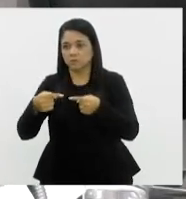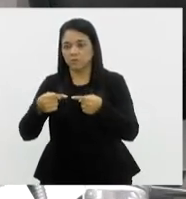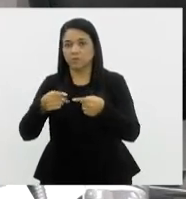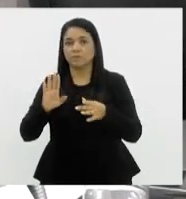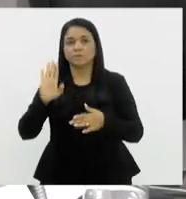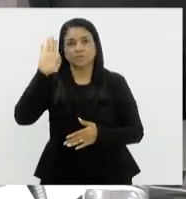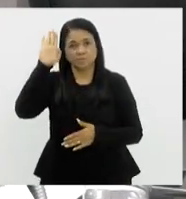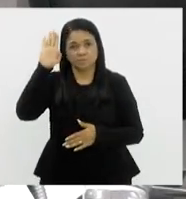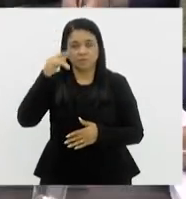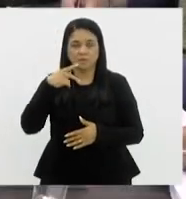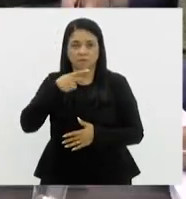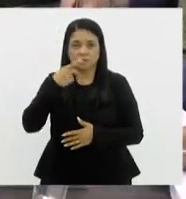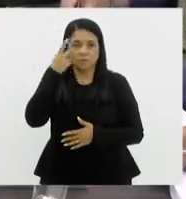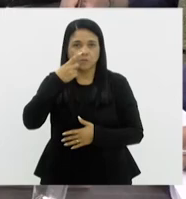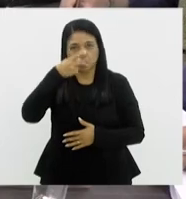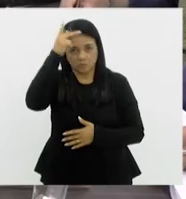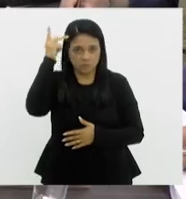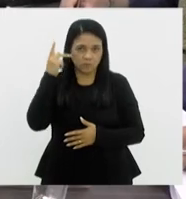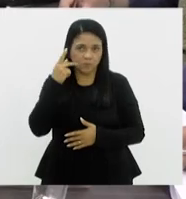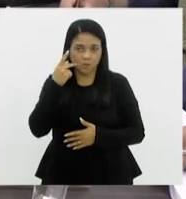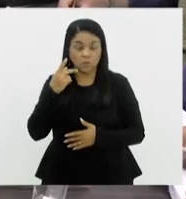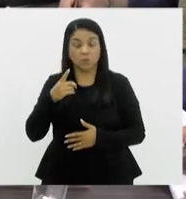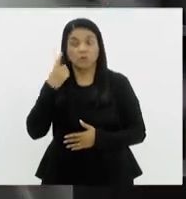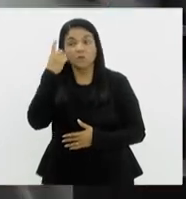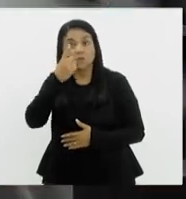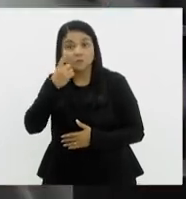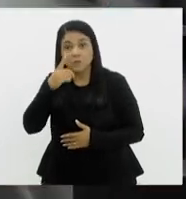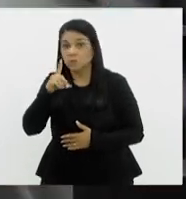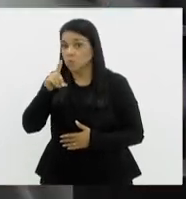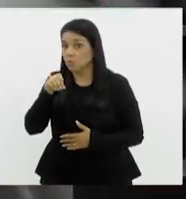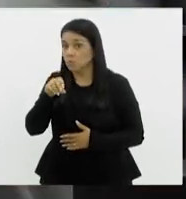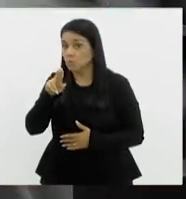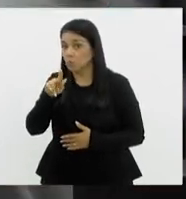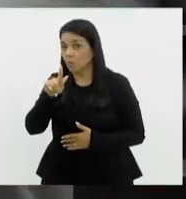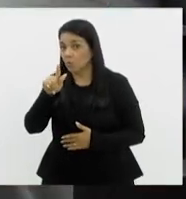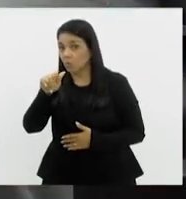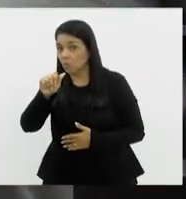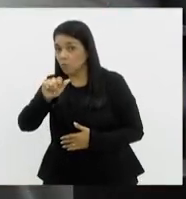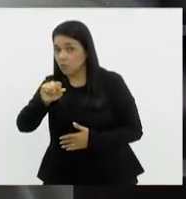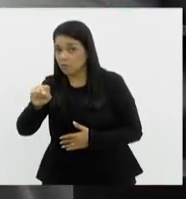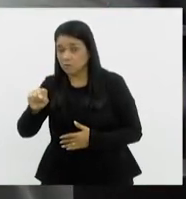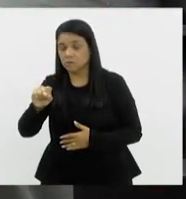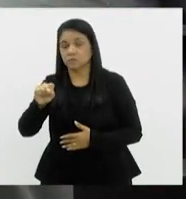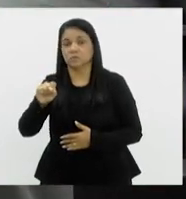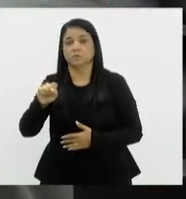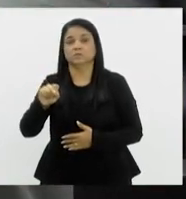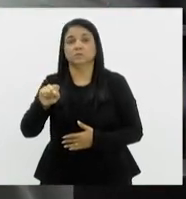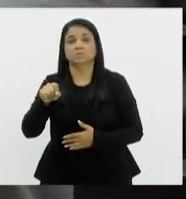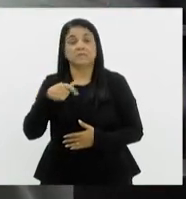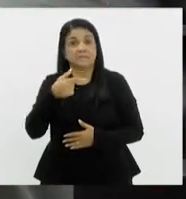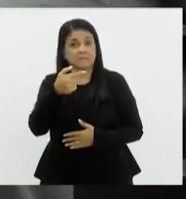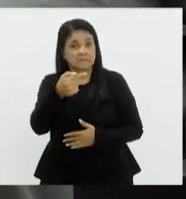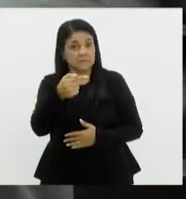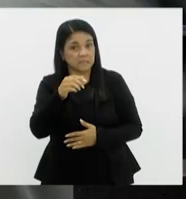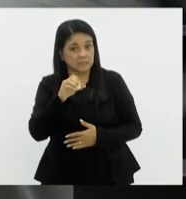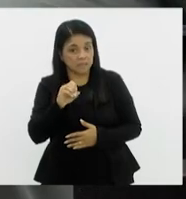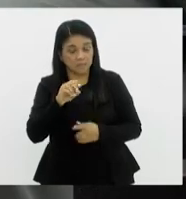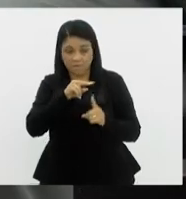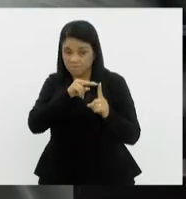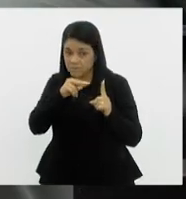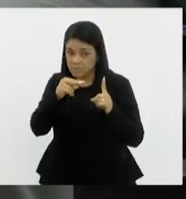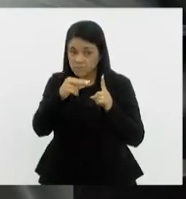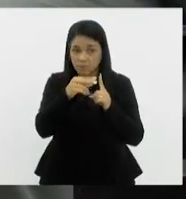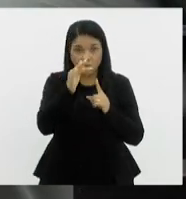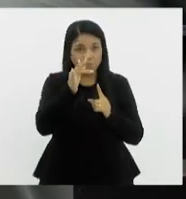Presidente. Deputado Luiz Paulo. Deputado Douglas Ruas é dos 70 deputados o que tem mais visão do